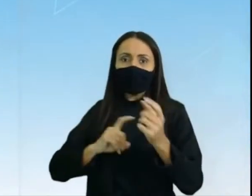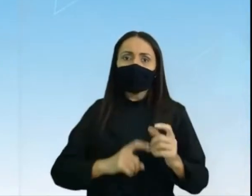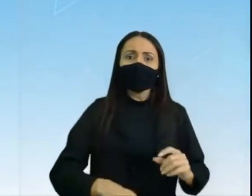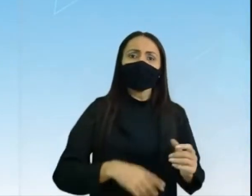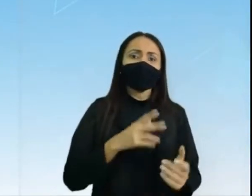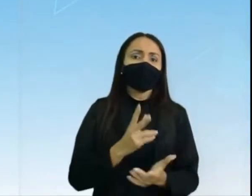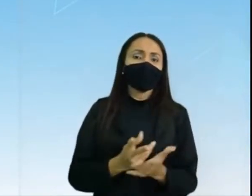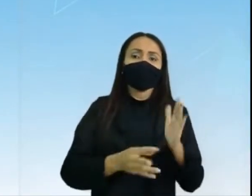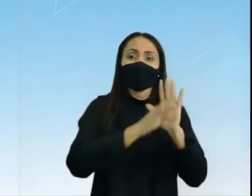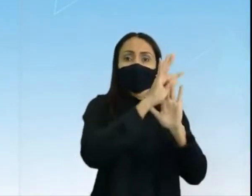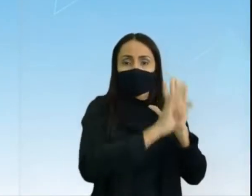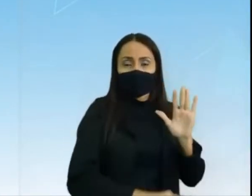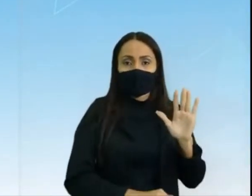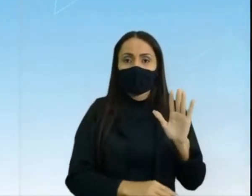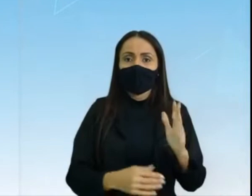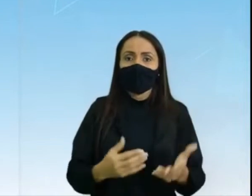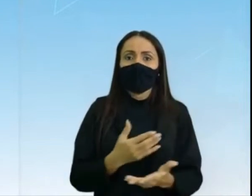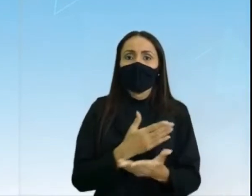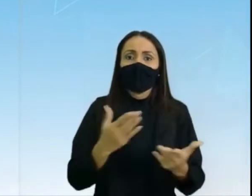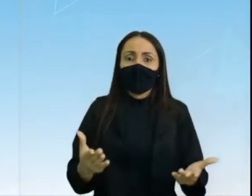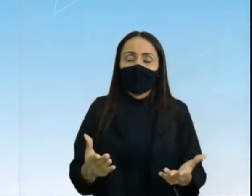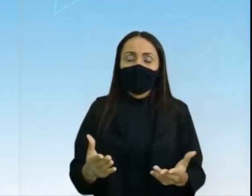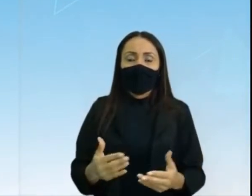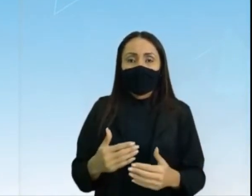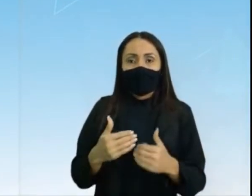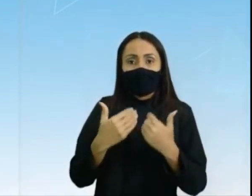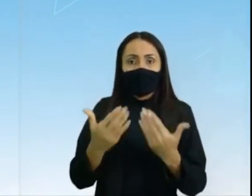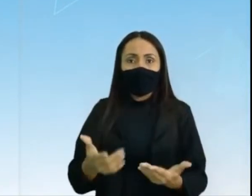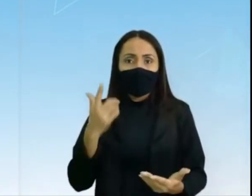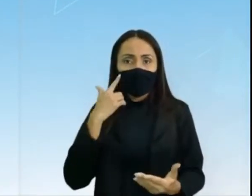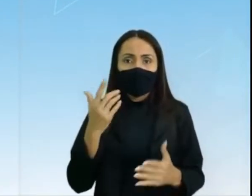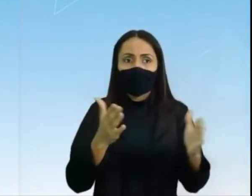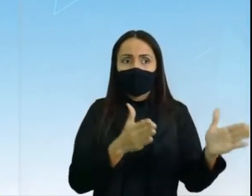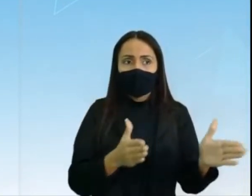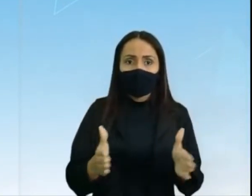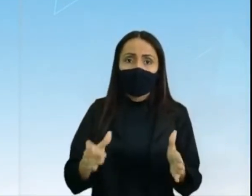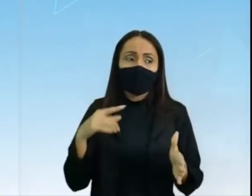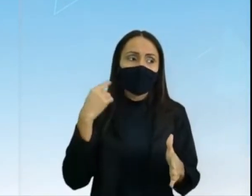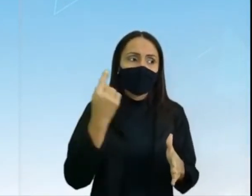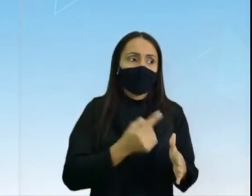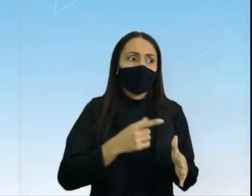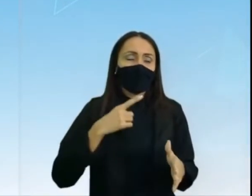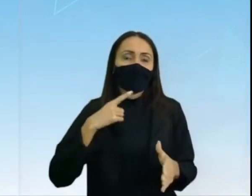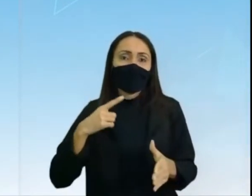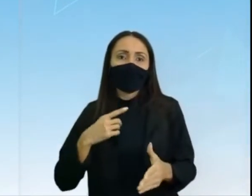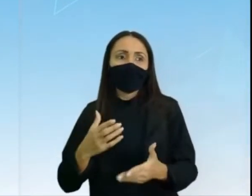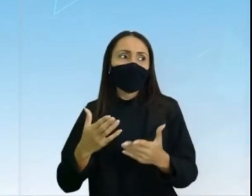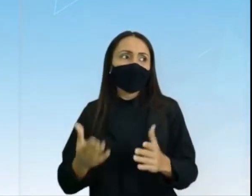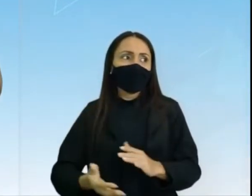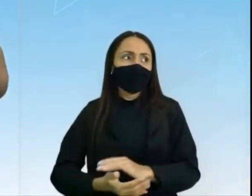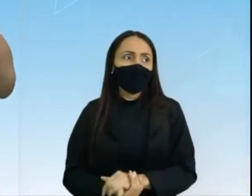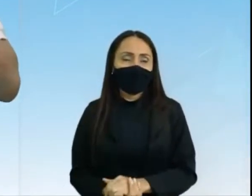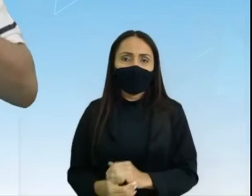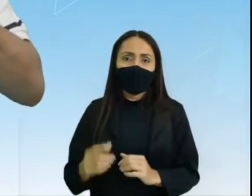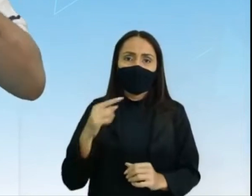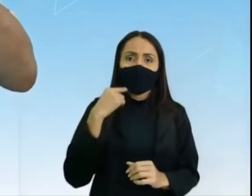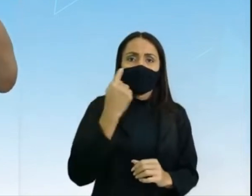é produzido por alguém, para alguém. Nesse caso, nós temos justamente o